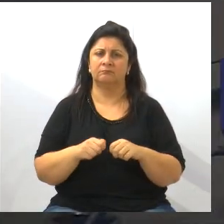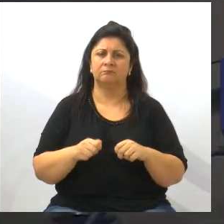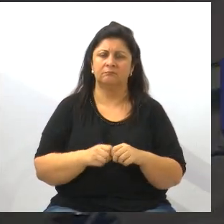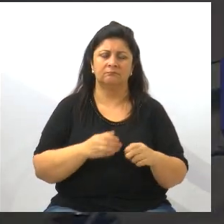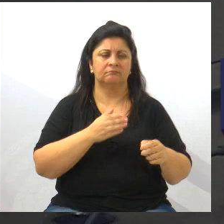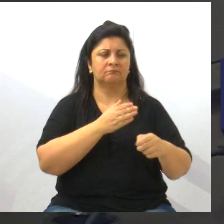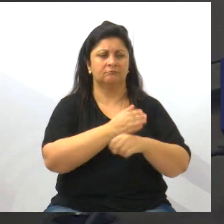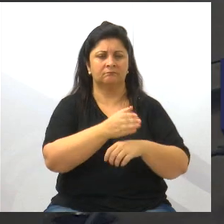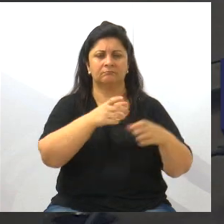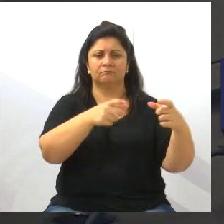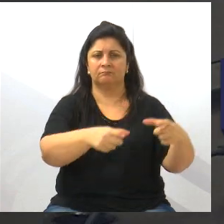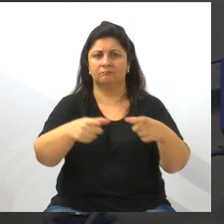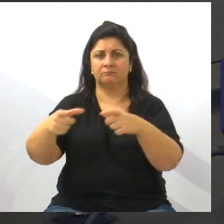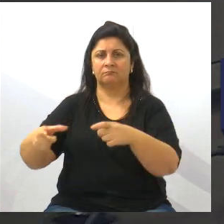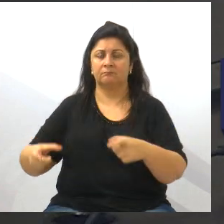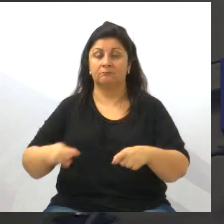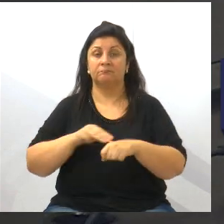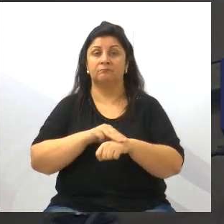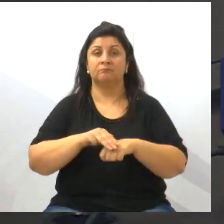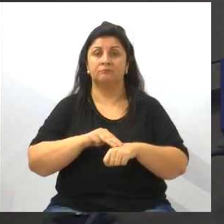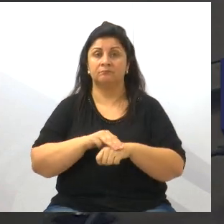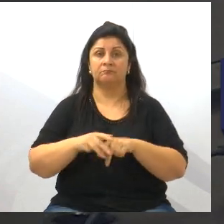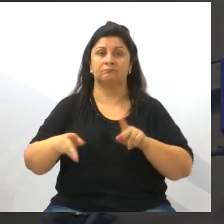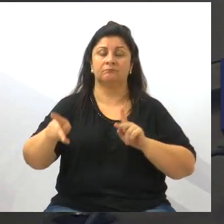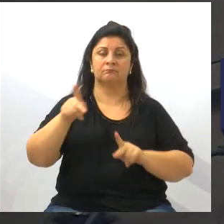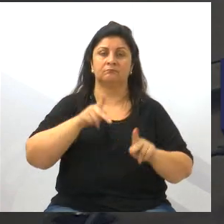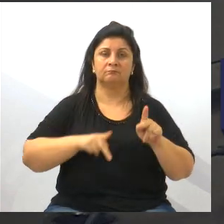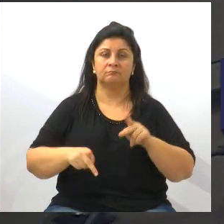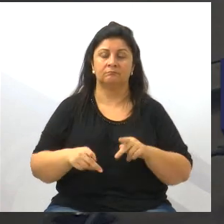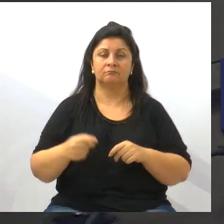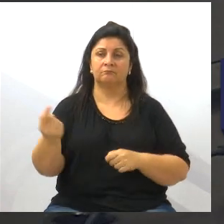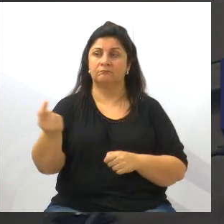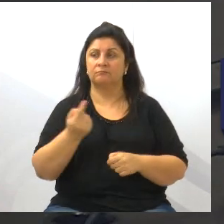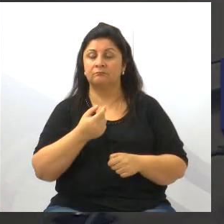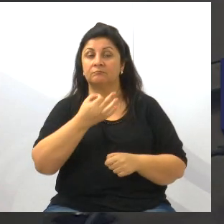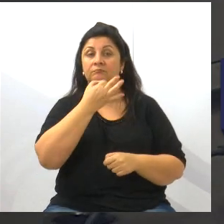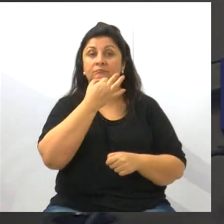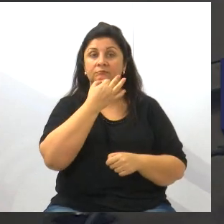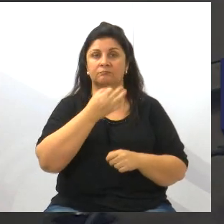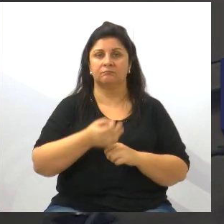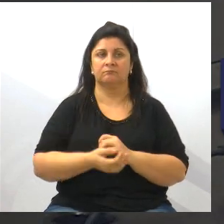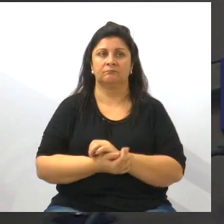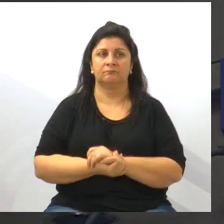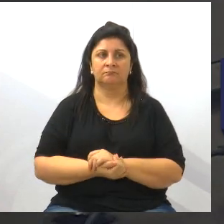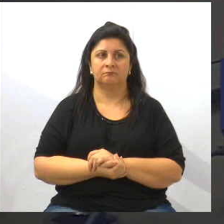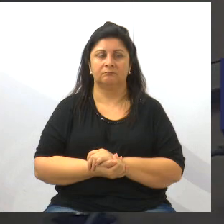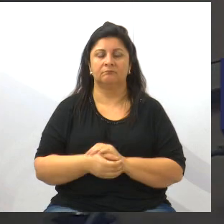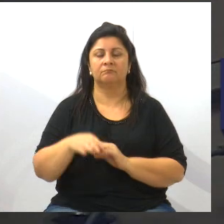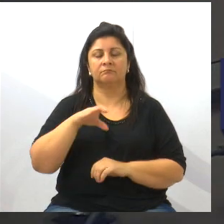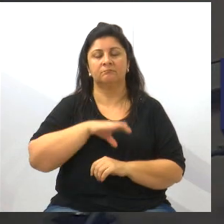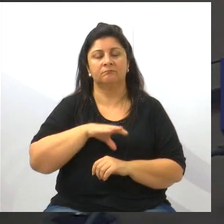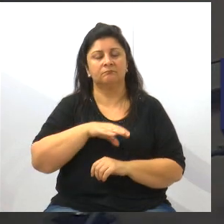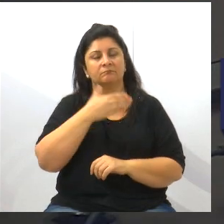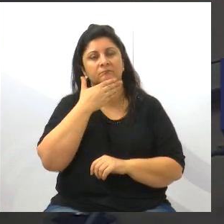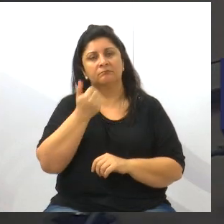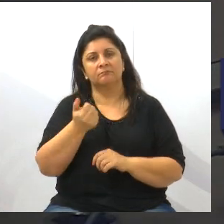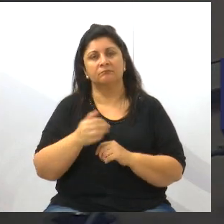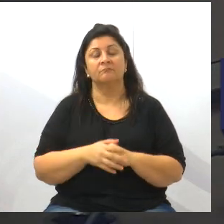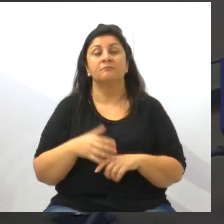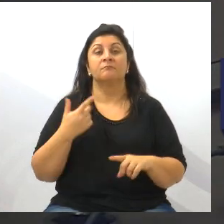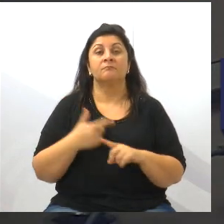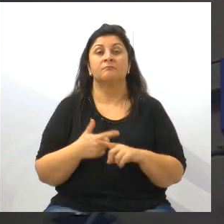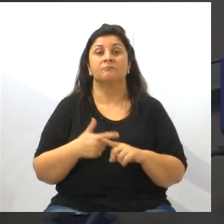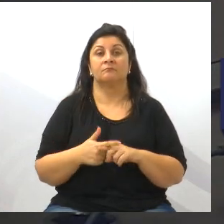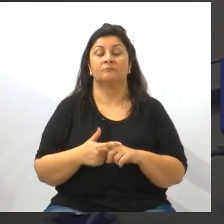bairros, conversar com o povo, trazer sugestão para a cidade ser melhor. Porque